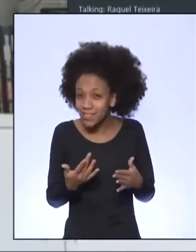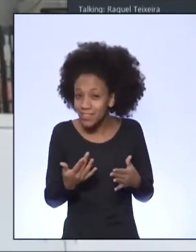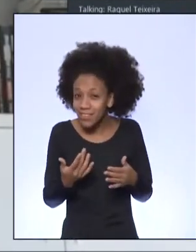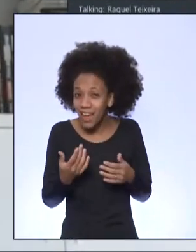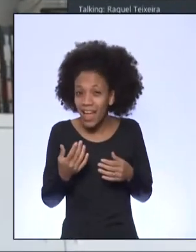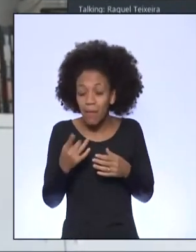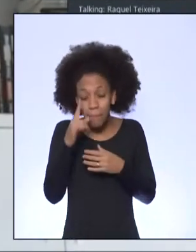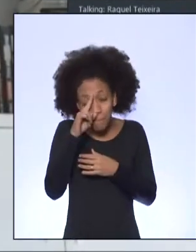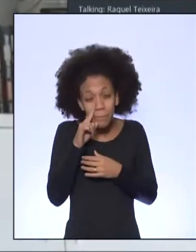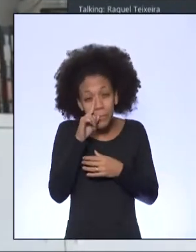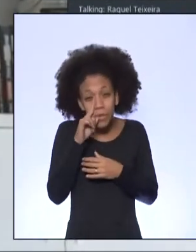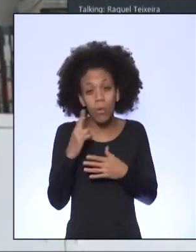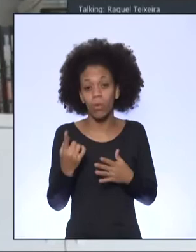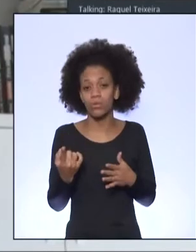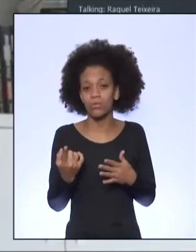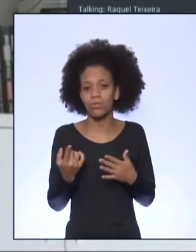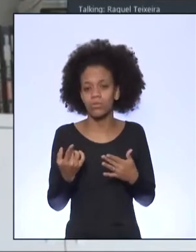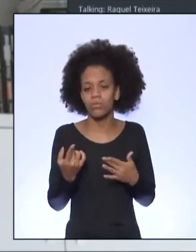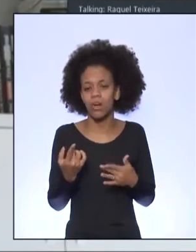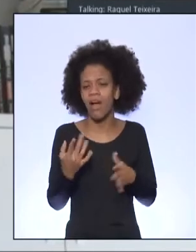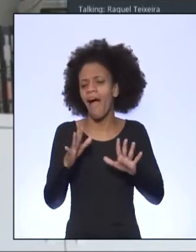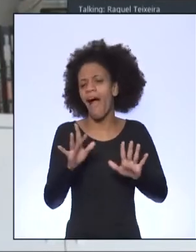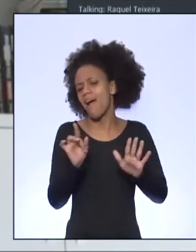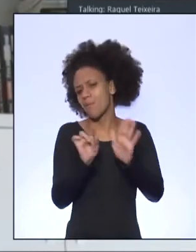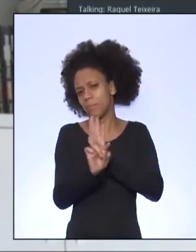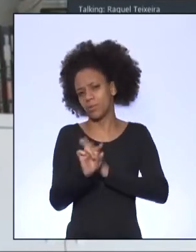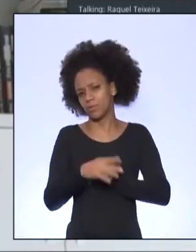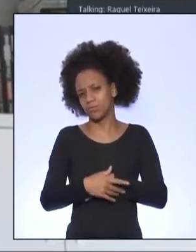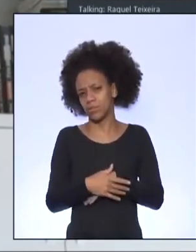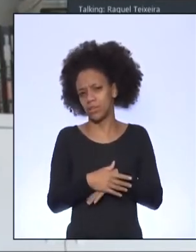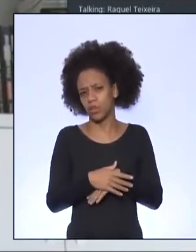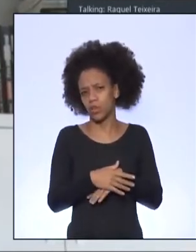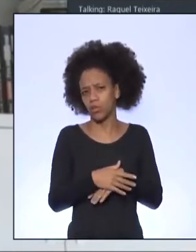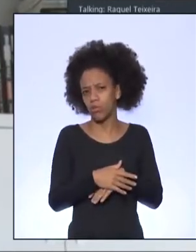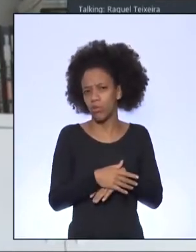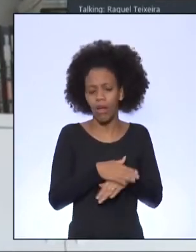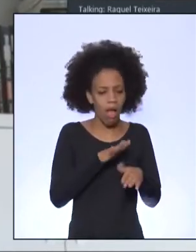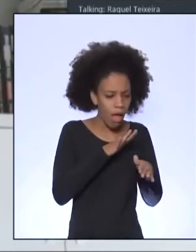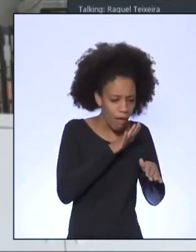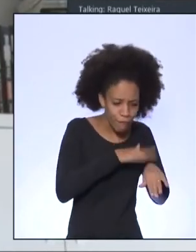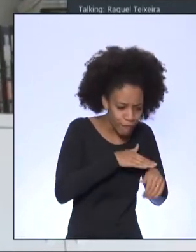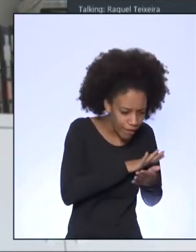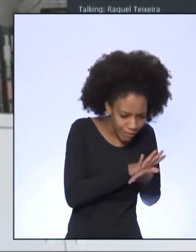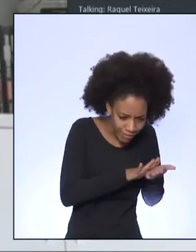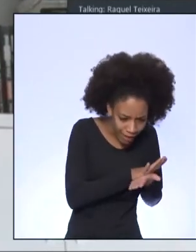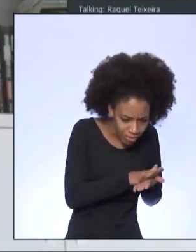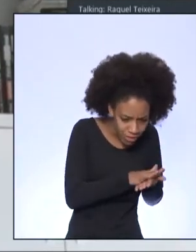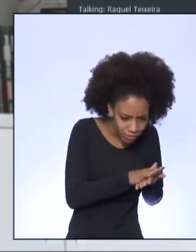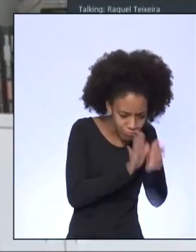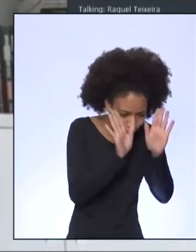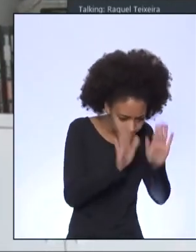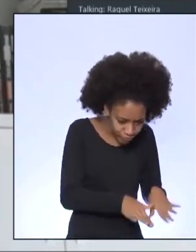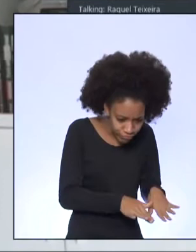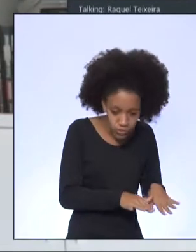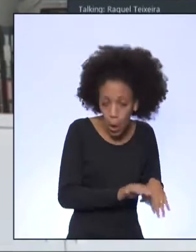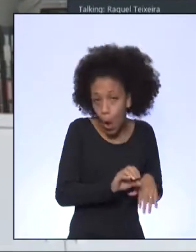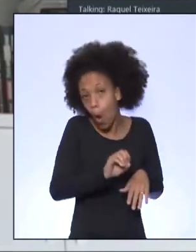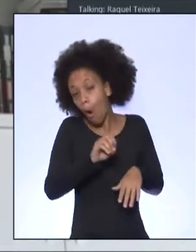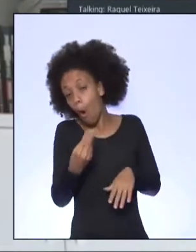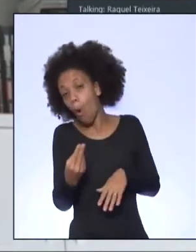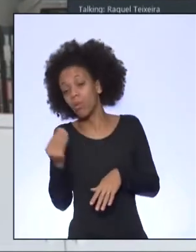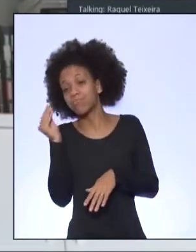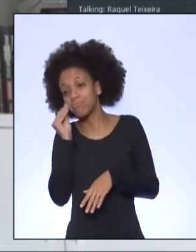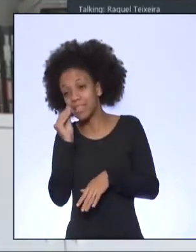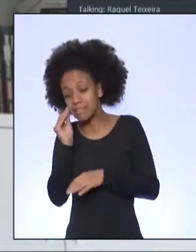você fica com o dilema, não faz nada e deixa todo mundo ficar mal, ou tenta fazer o que